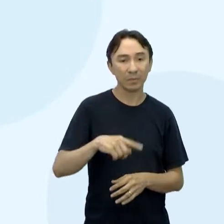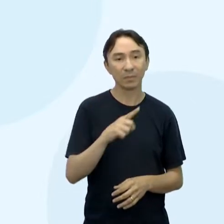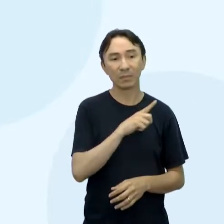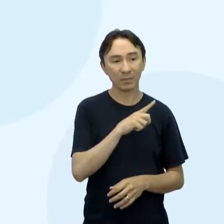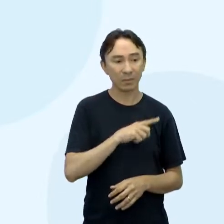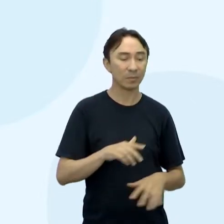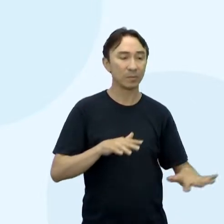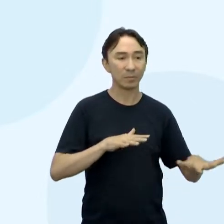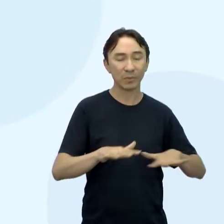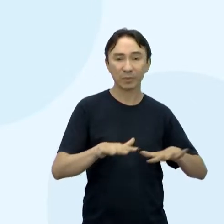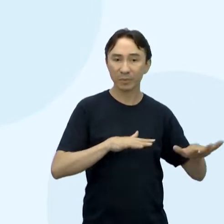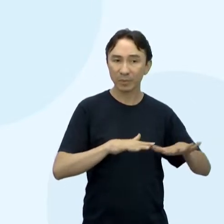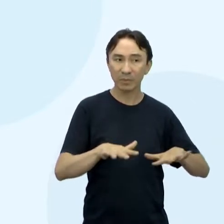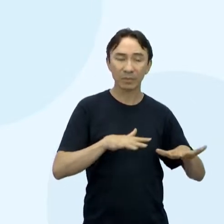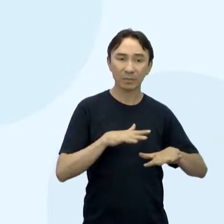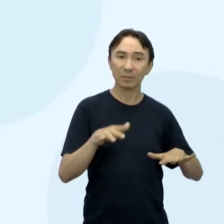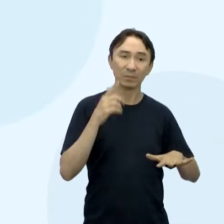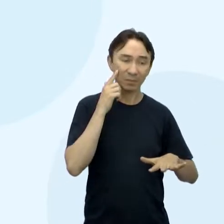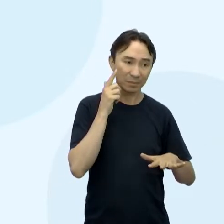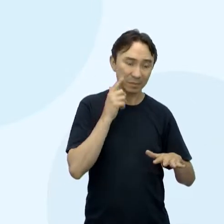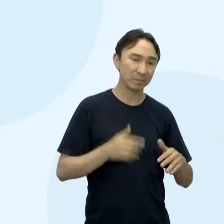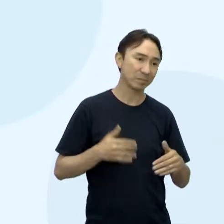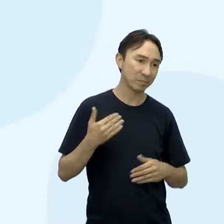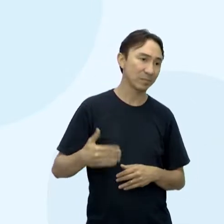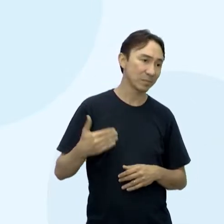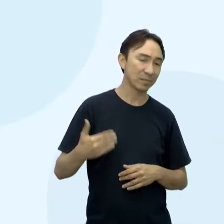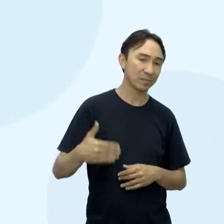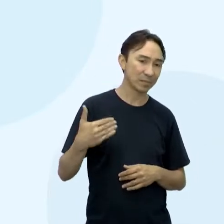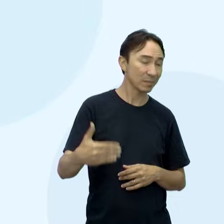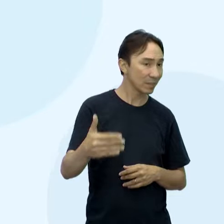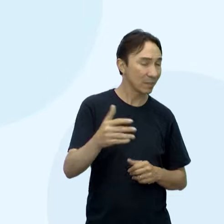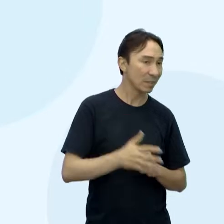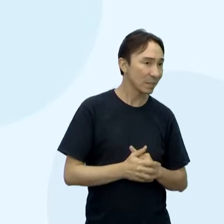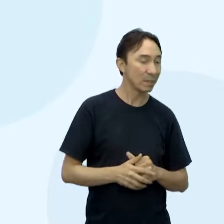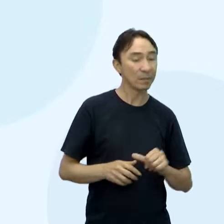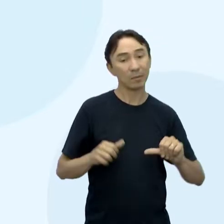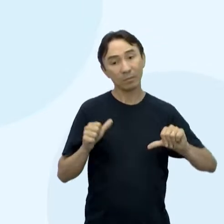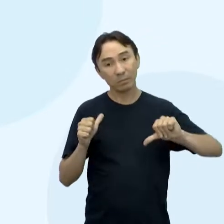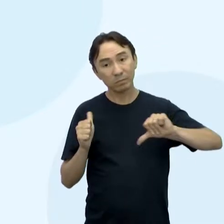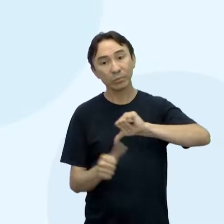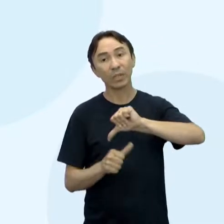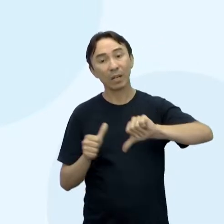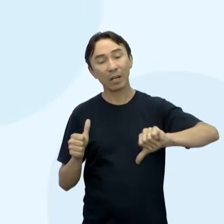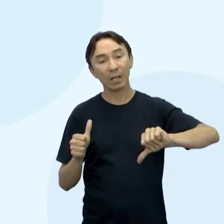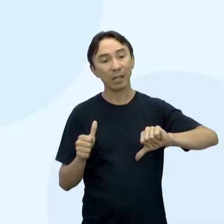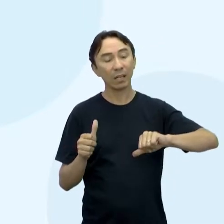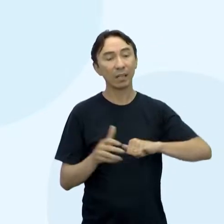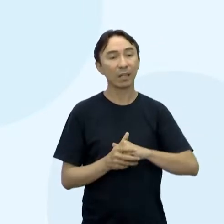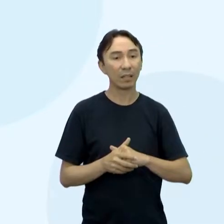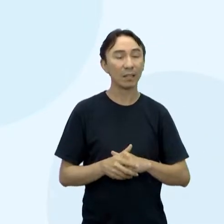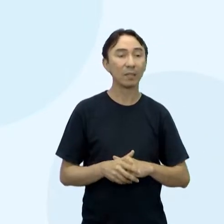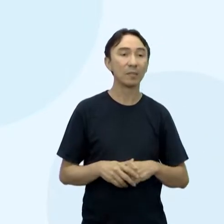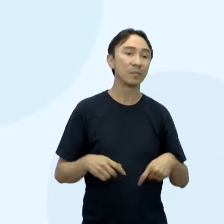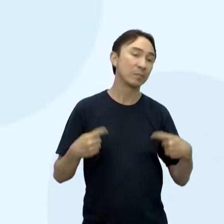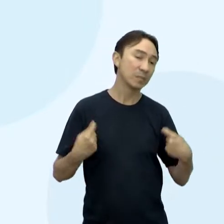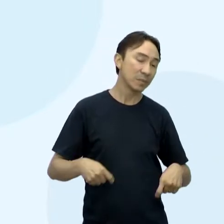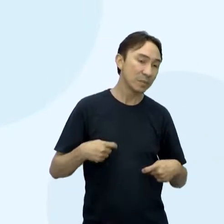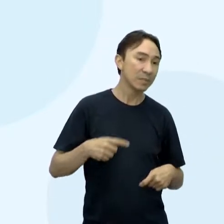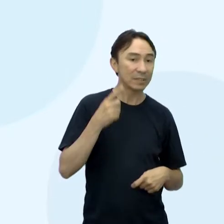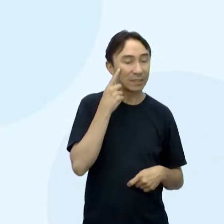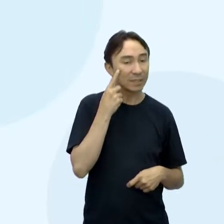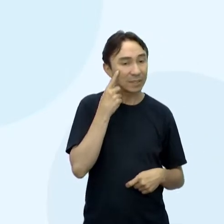periódico. Por quê? Dizemos que o movimento é oscilatório se ele for periódico e se o sentido do